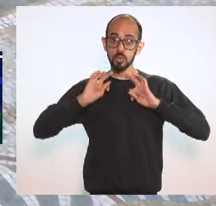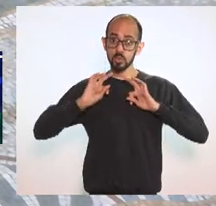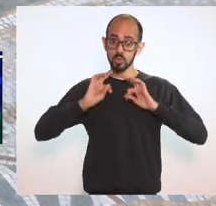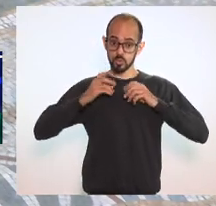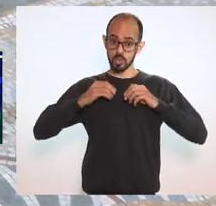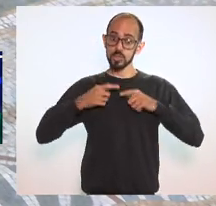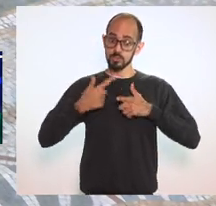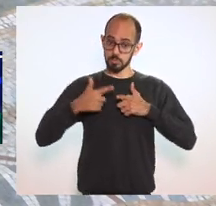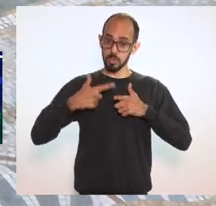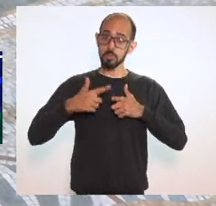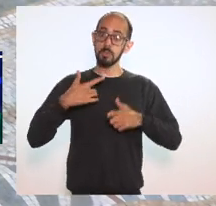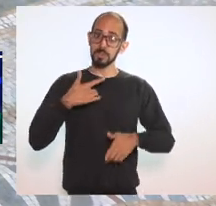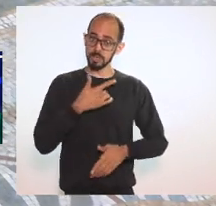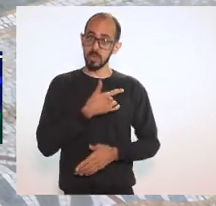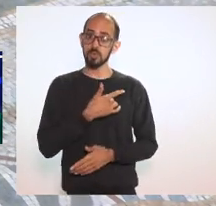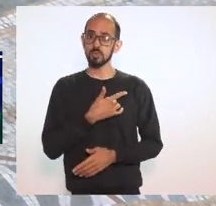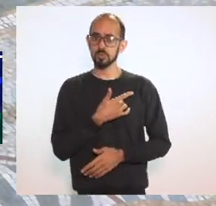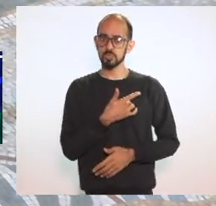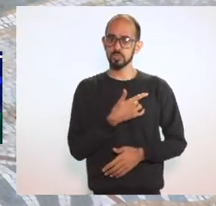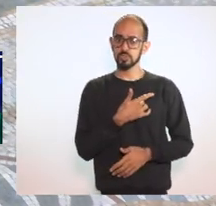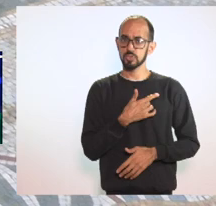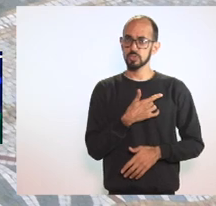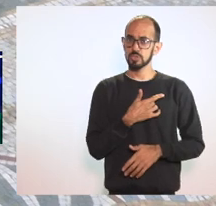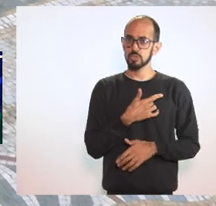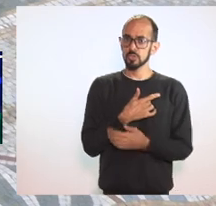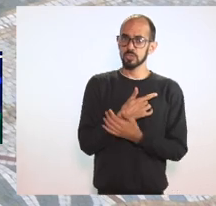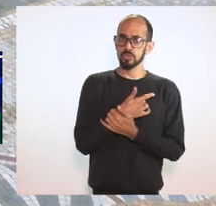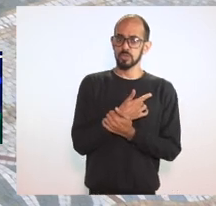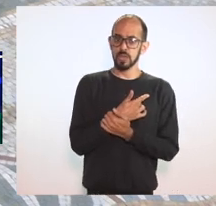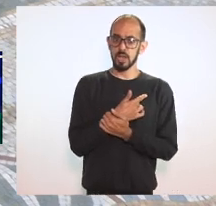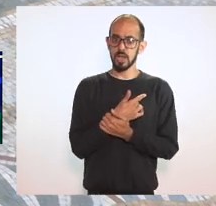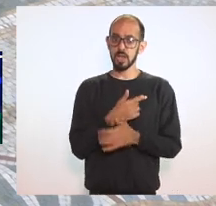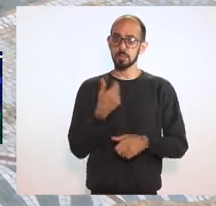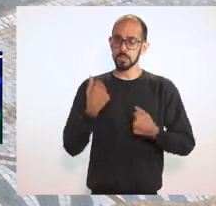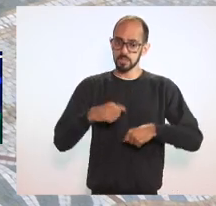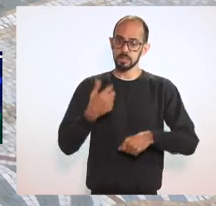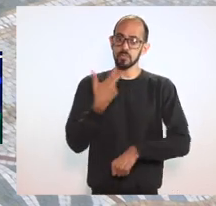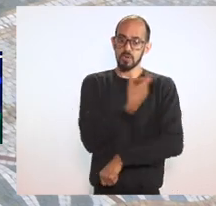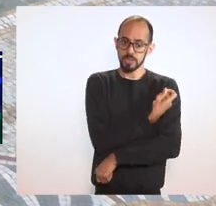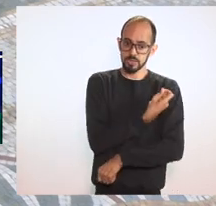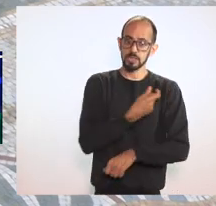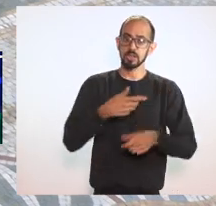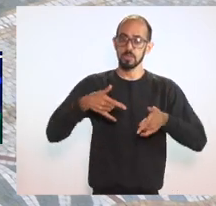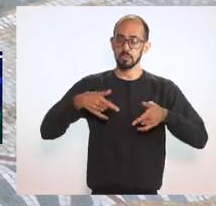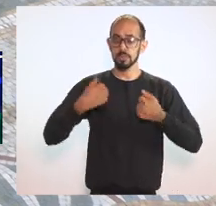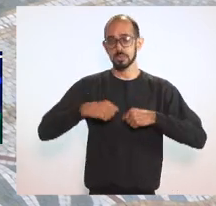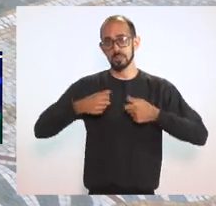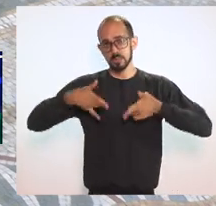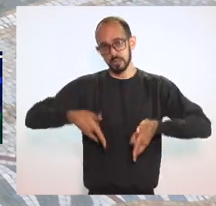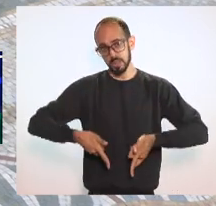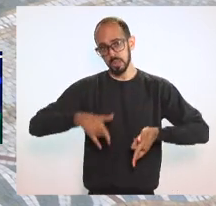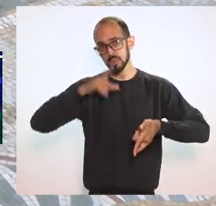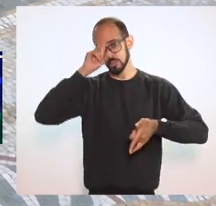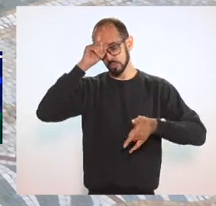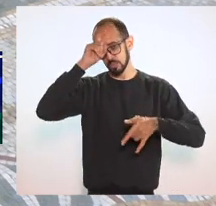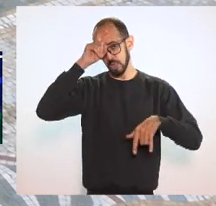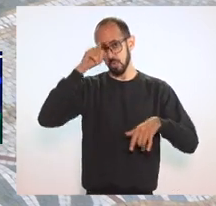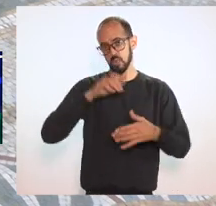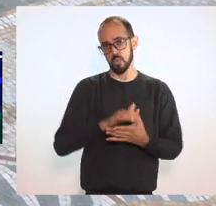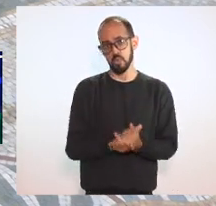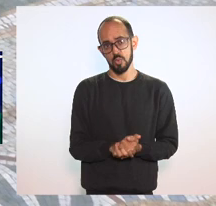grande crise que nós estamos vivendo é Abrir nos novos e leite é arrumando vacina que o povo precisa ser vacinado e